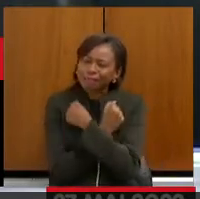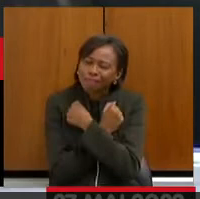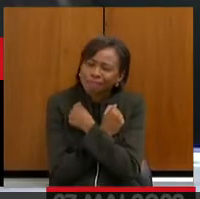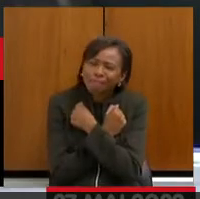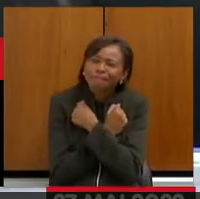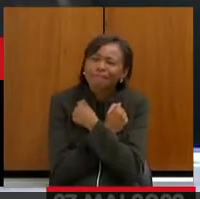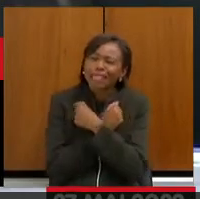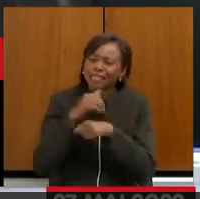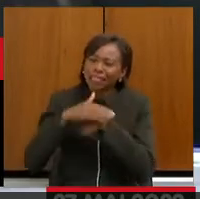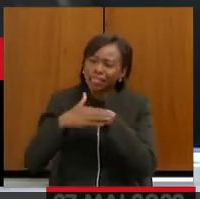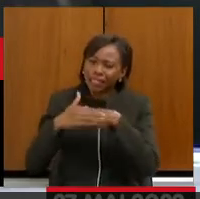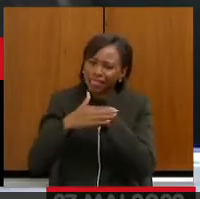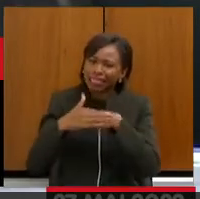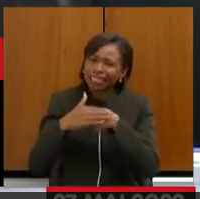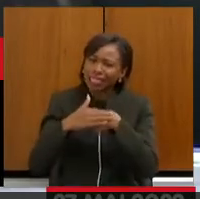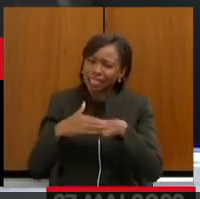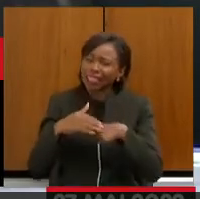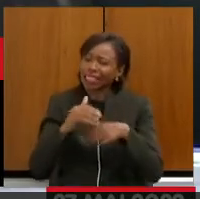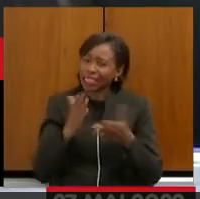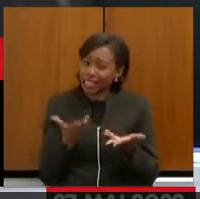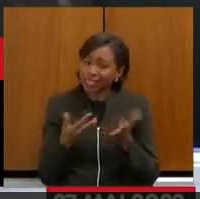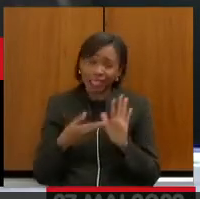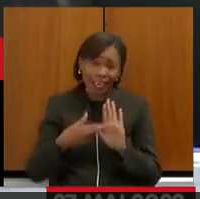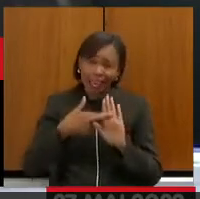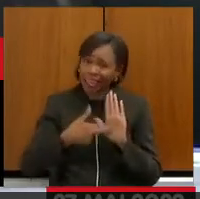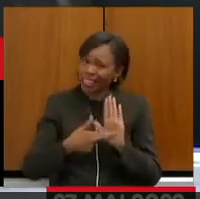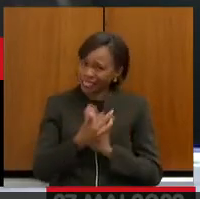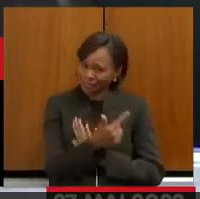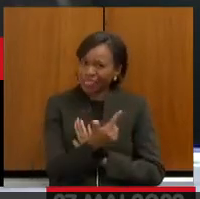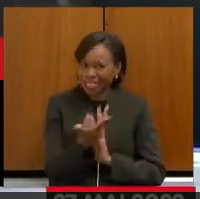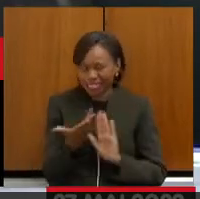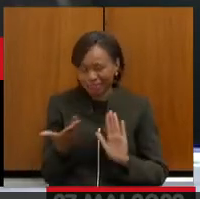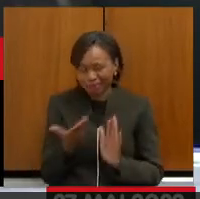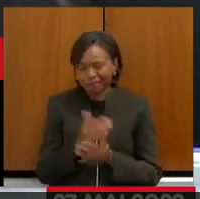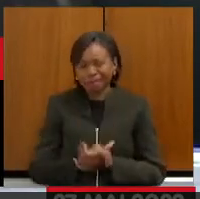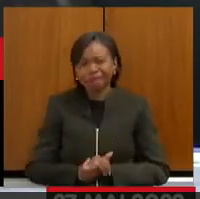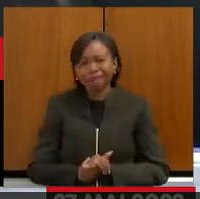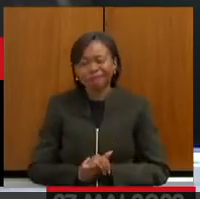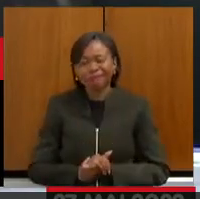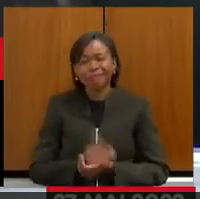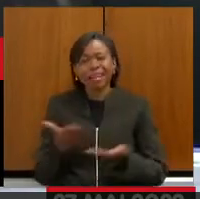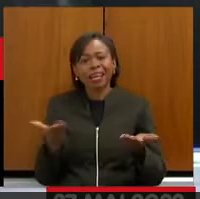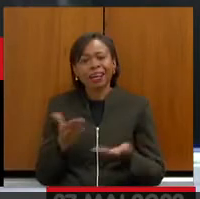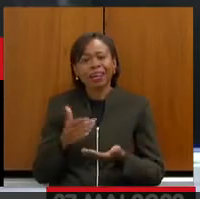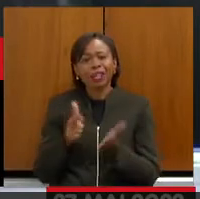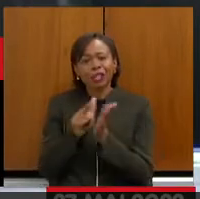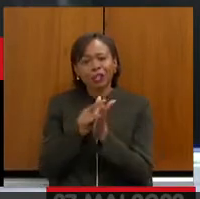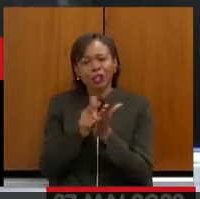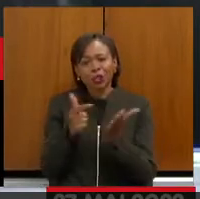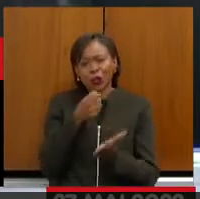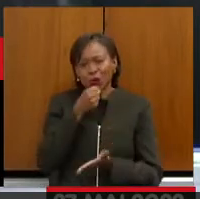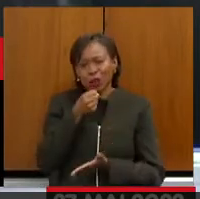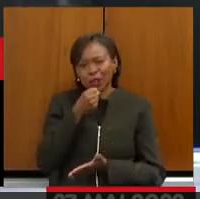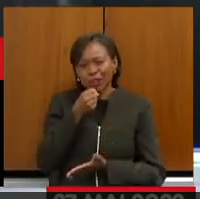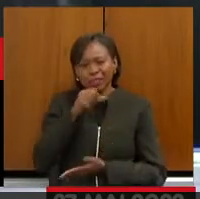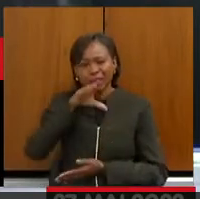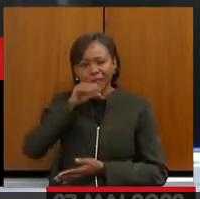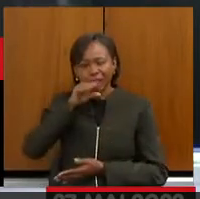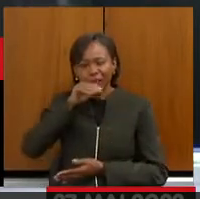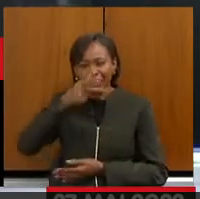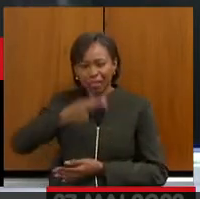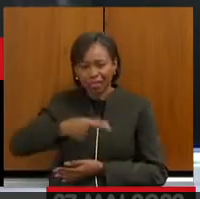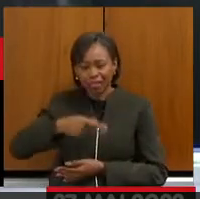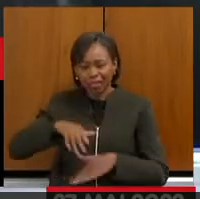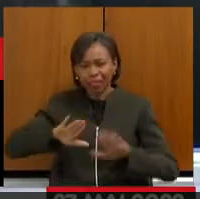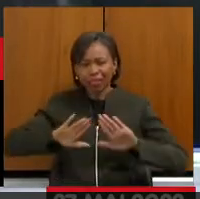essa ação fora do regimento interno da casa queremos convidar jornalista servidora da Assembleia Legislativa de Minas